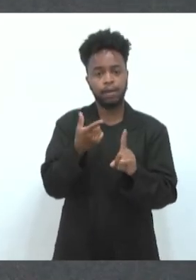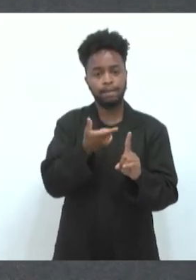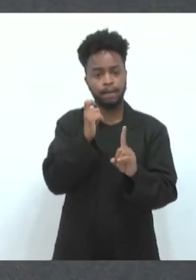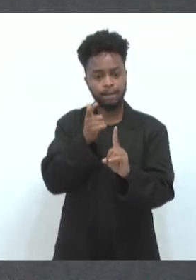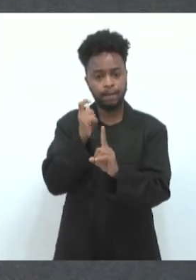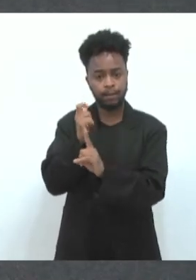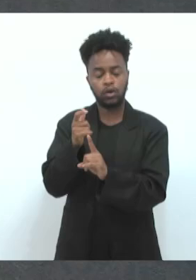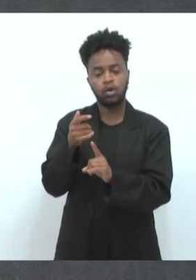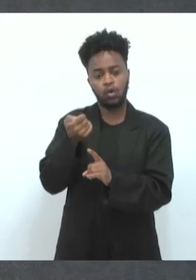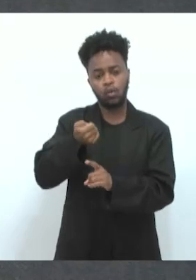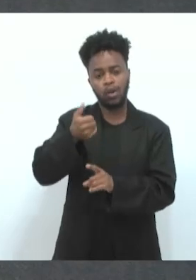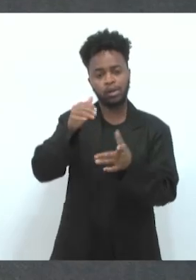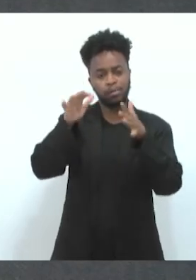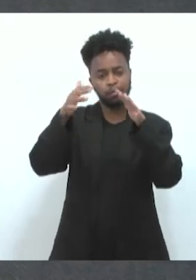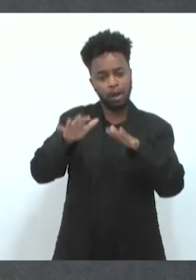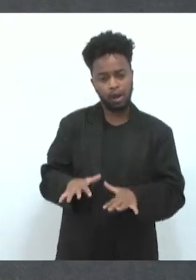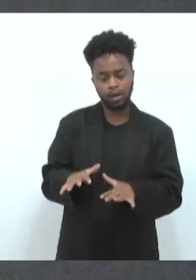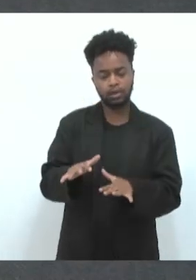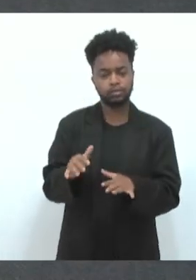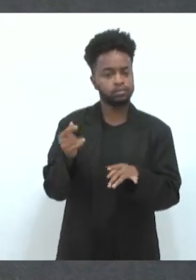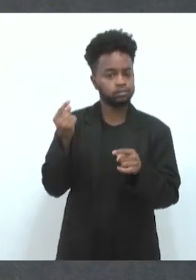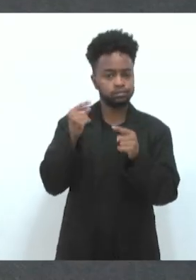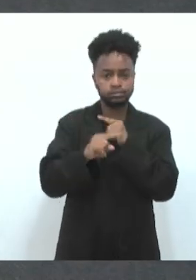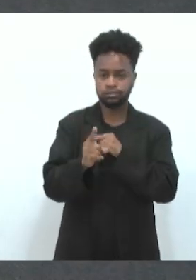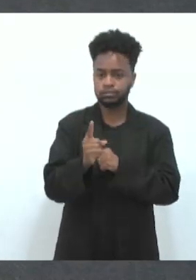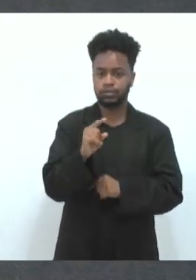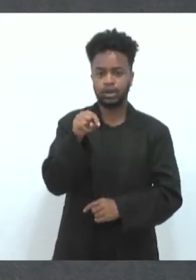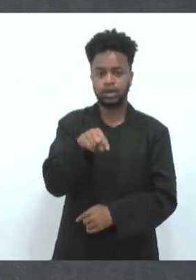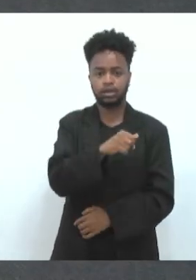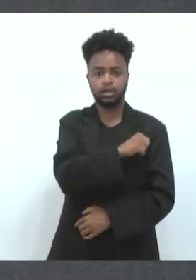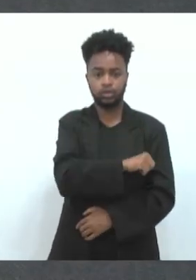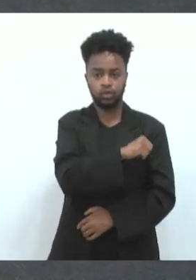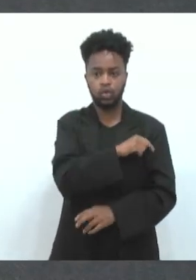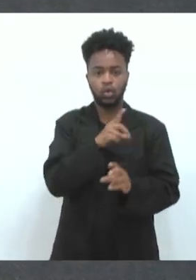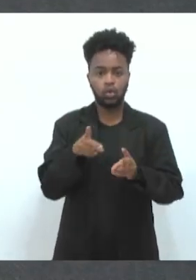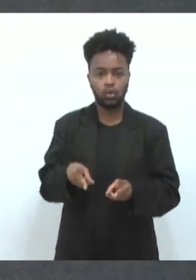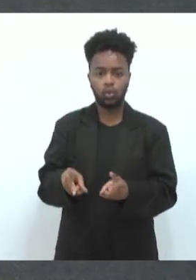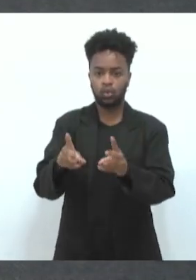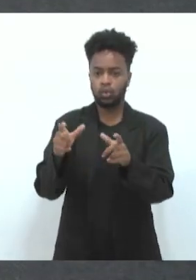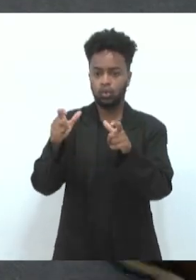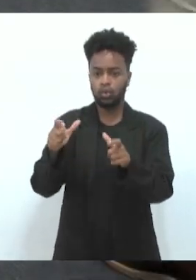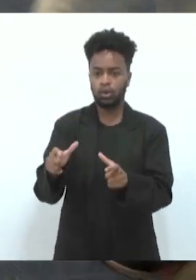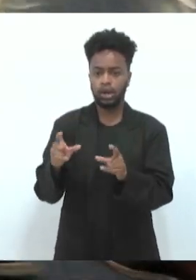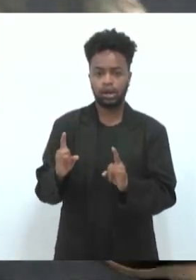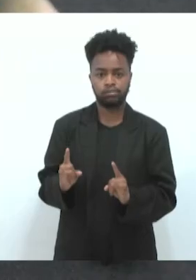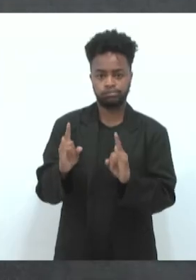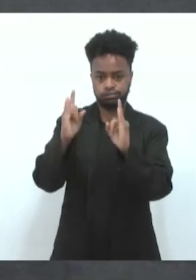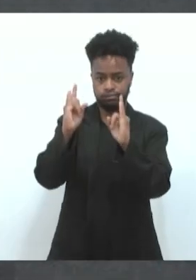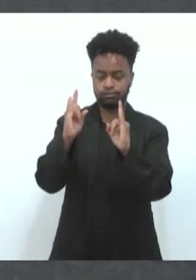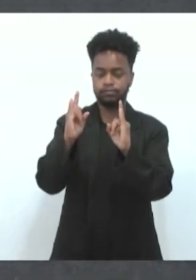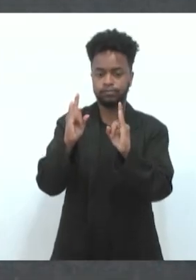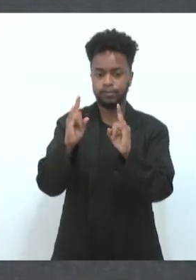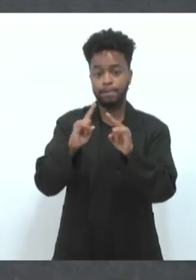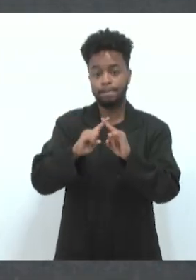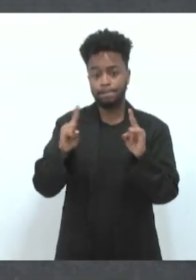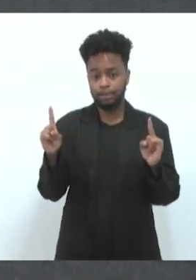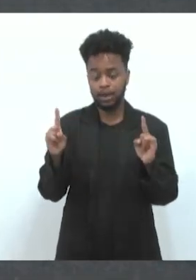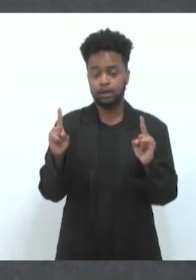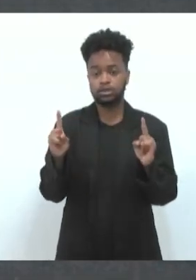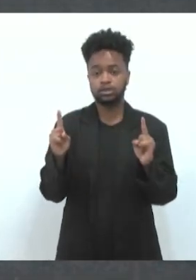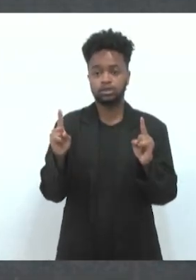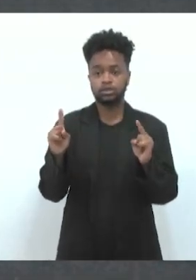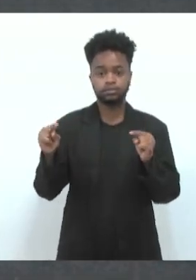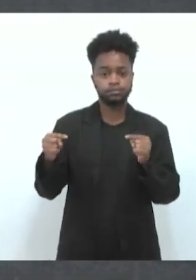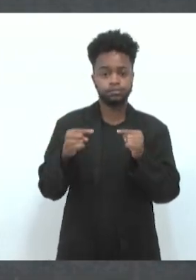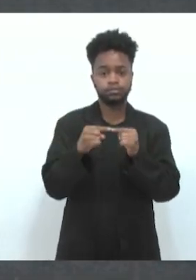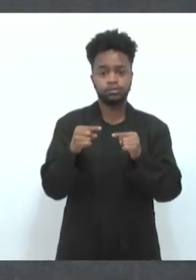pedaços. Não faz mais nenhum sentido para o Estado do Rio de Janeiro manter aquele prédio. Agora faz muito sentido para um